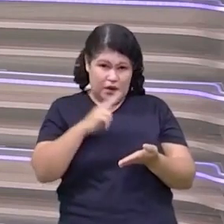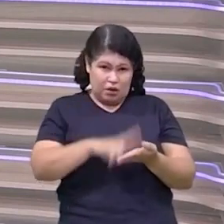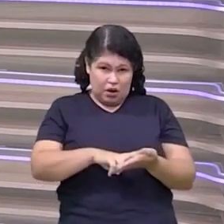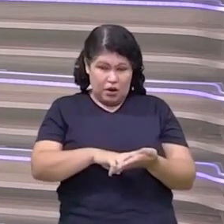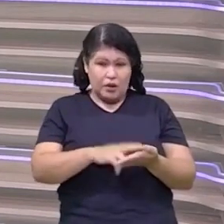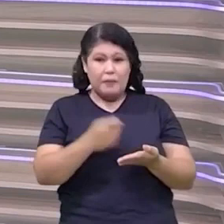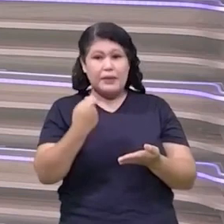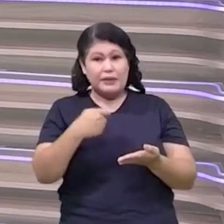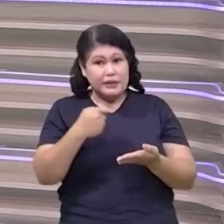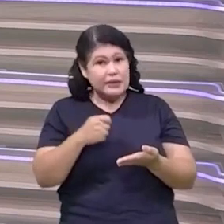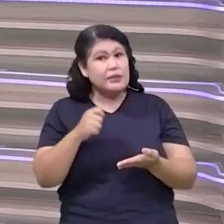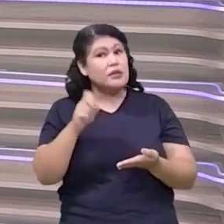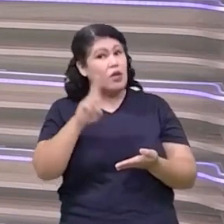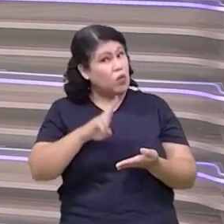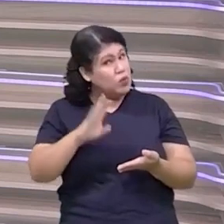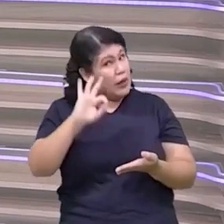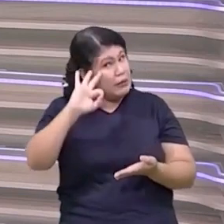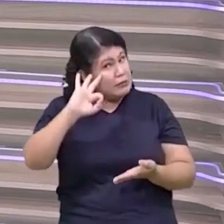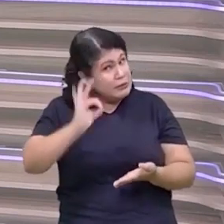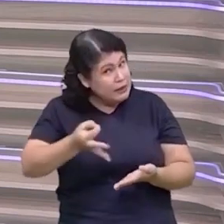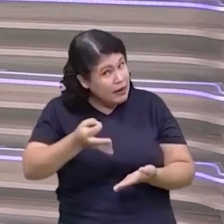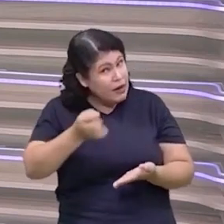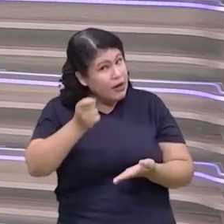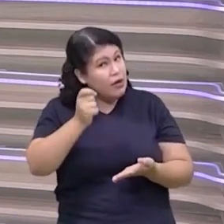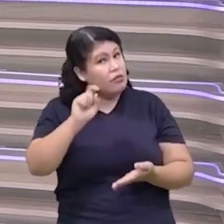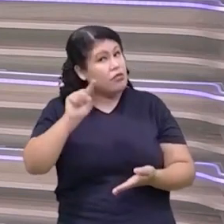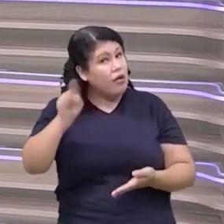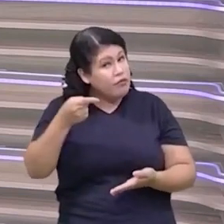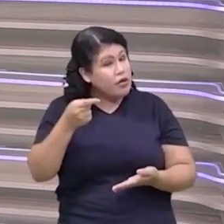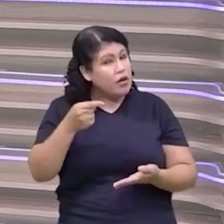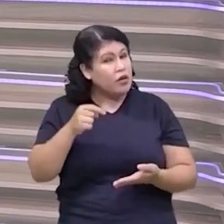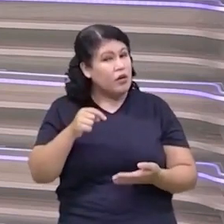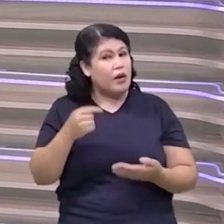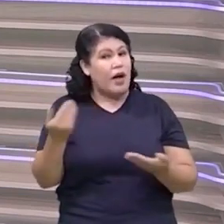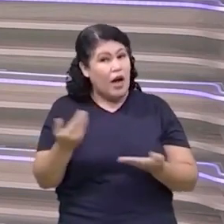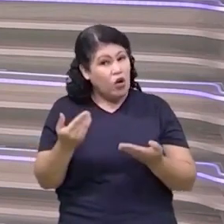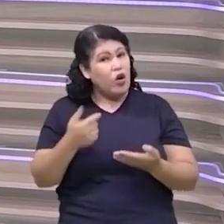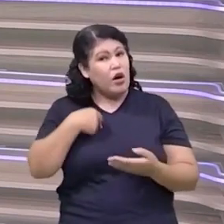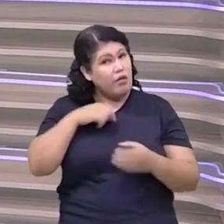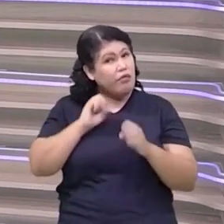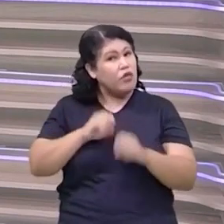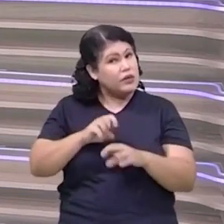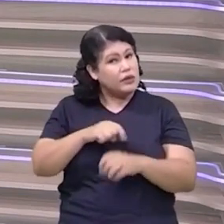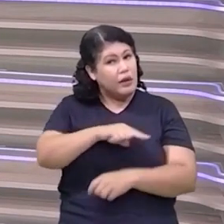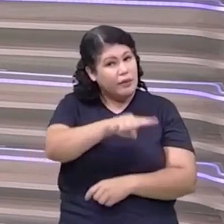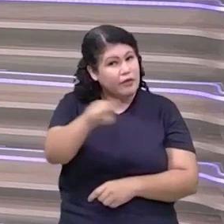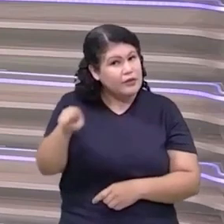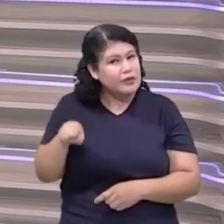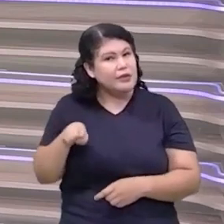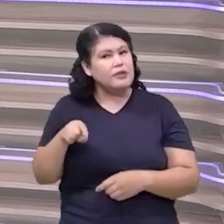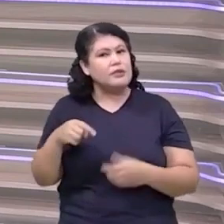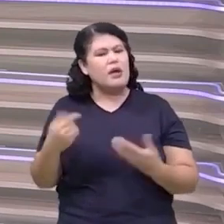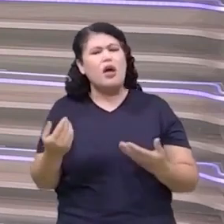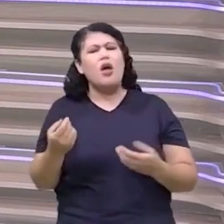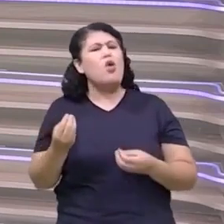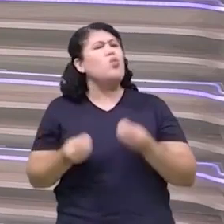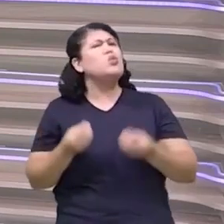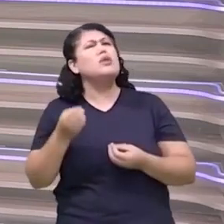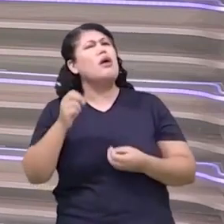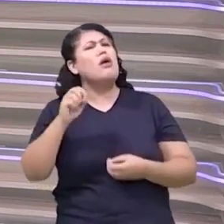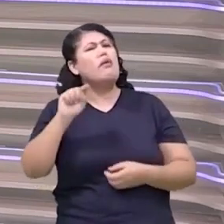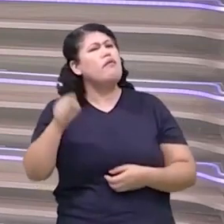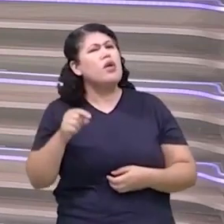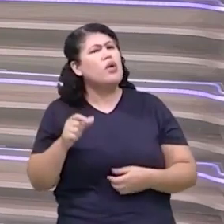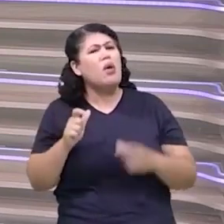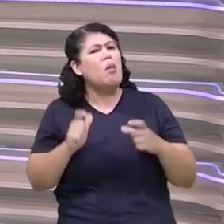hoje, a partir de hoje em diante, vocês vão usar a vírgula sim, porque agora vocês sabem. Professora, mas eu vou usar a vírgula onde?